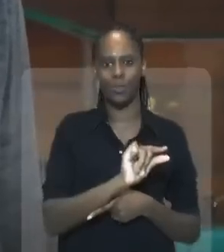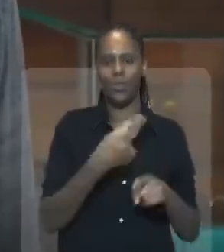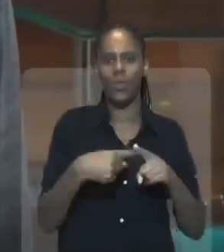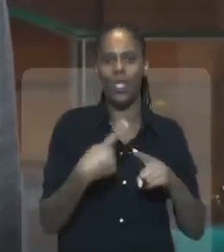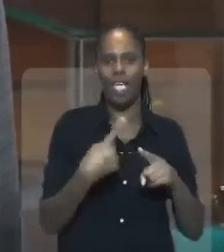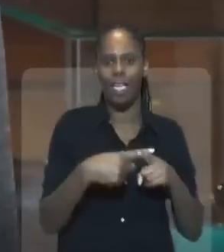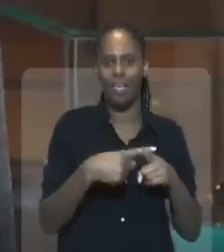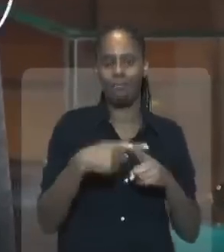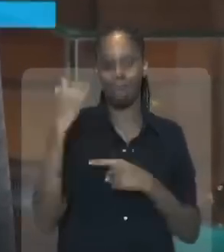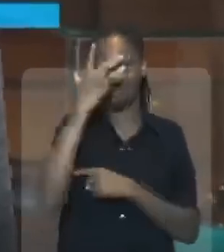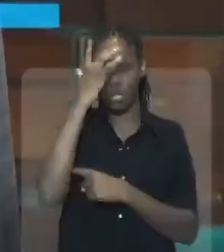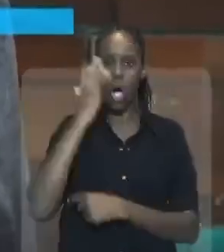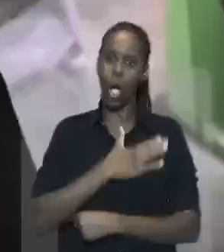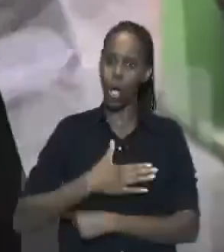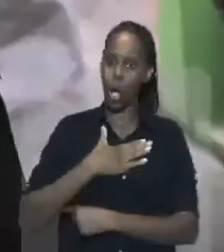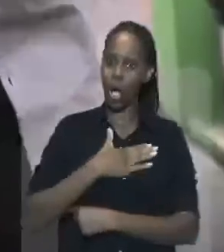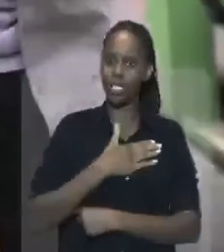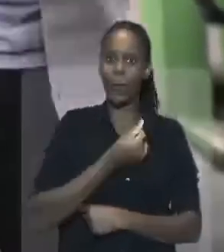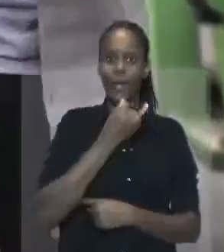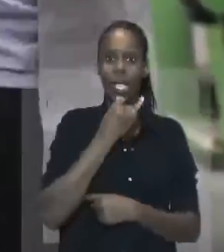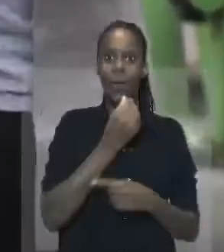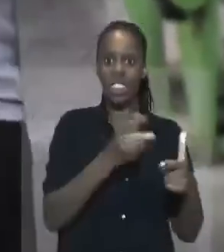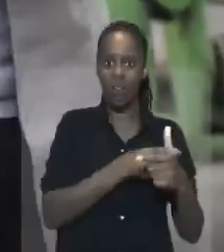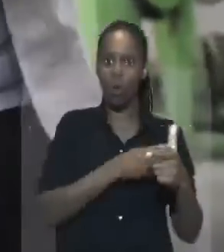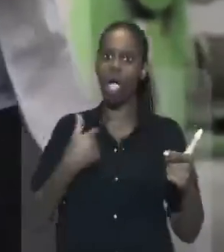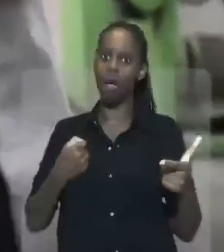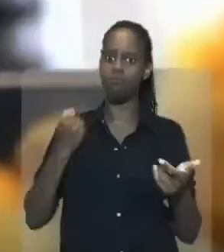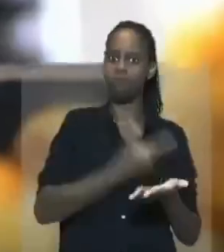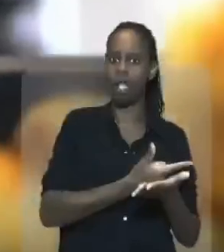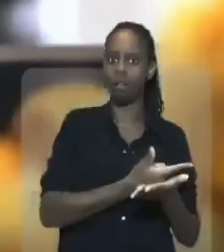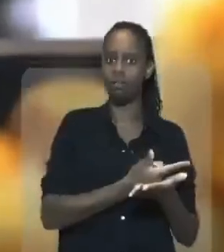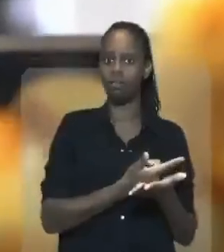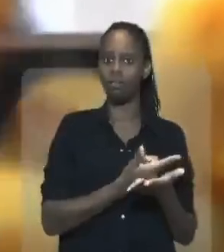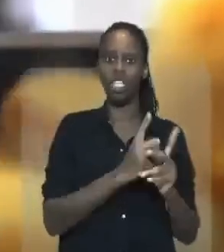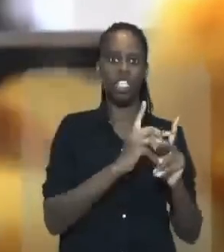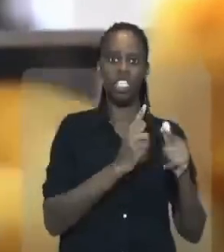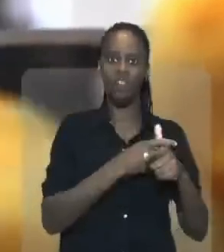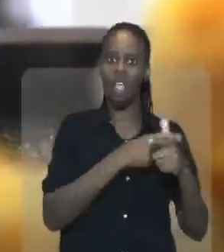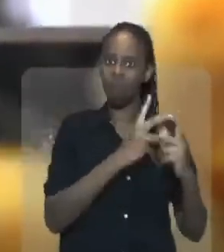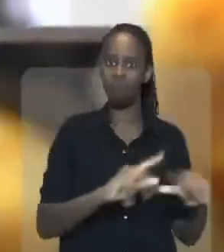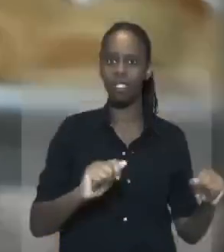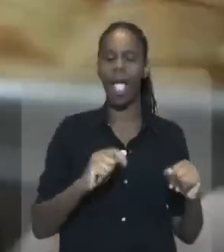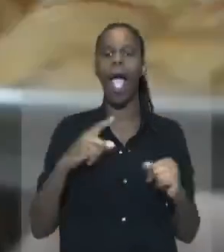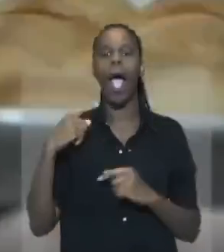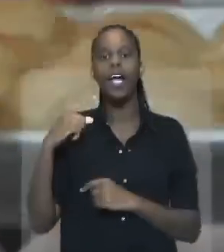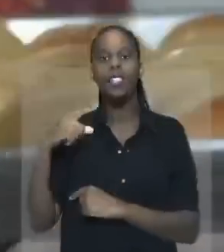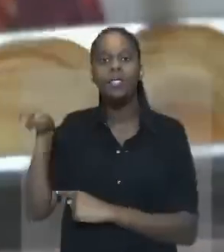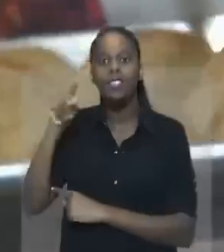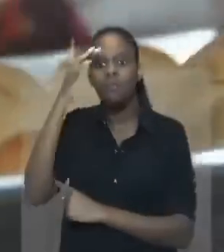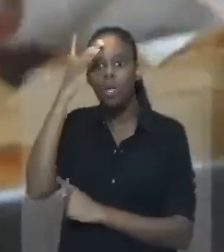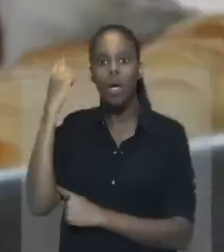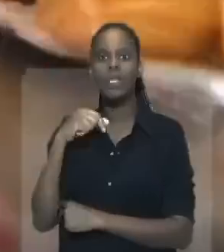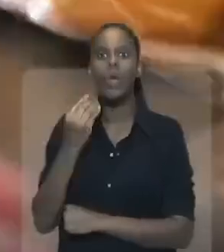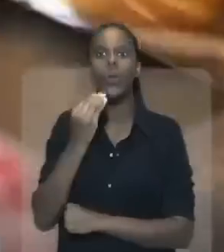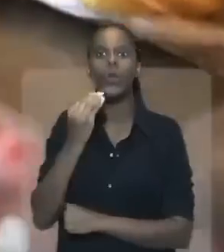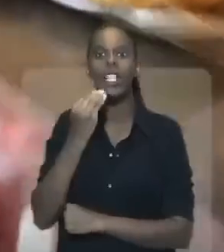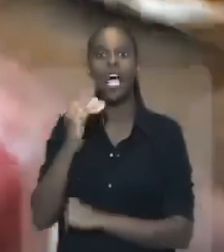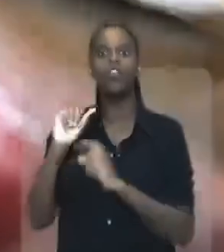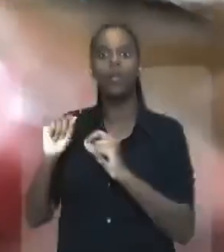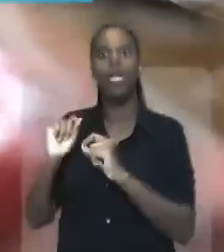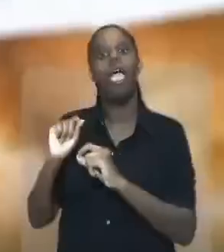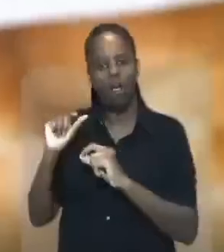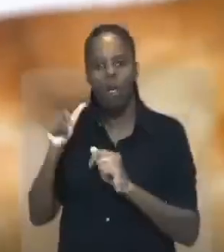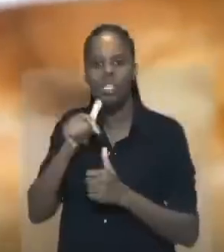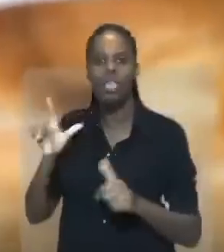as pessoas a juros muito baixos, porque as pessoas gostam de pagar quando devem. O que as pessoas precisam é